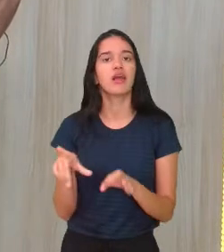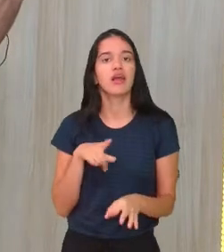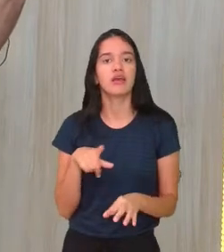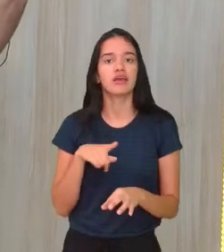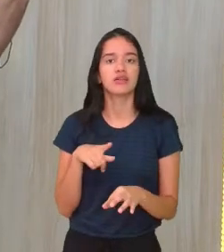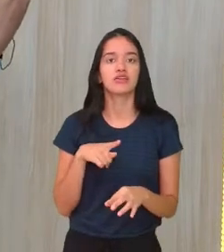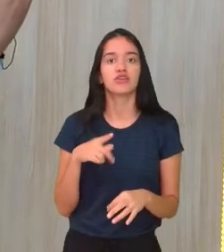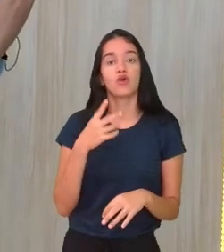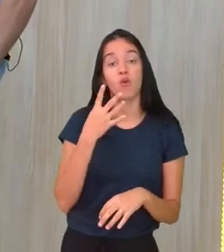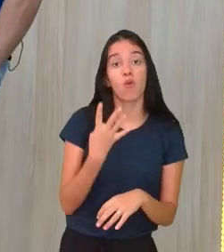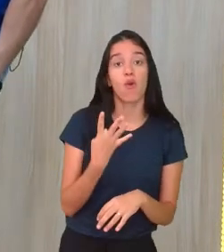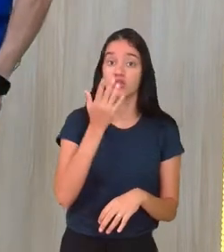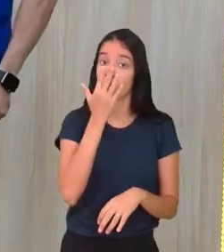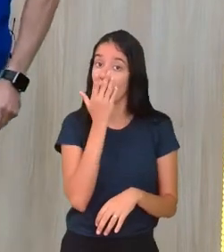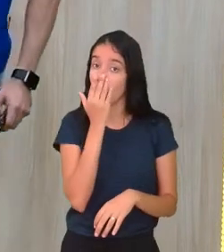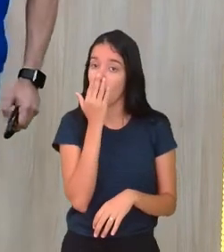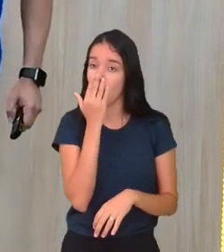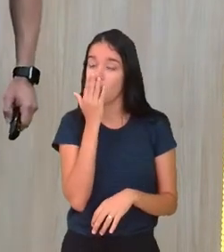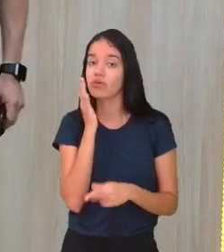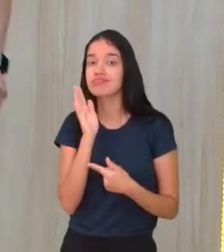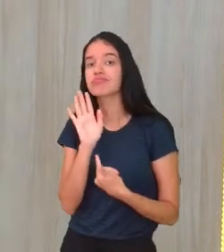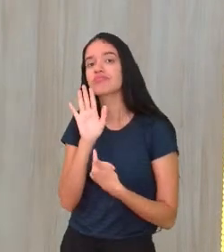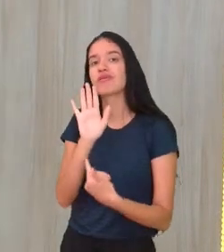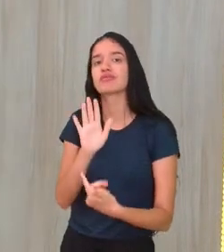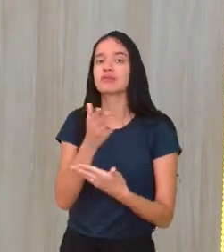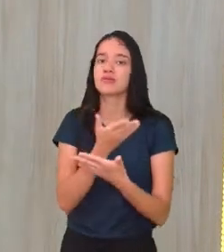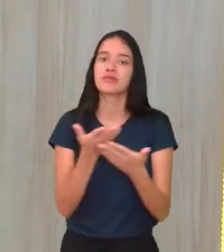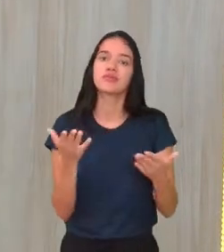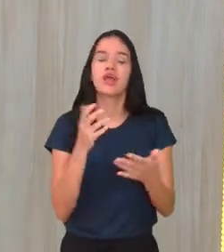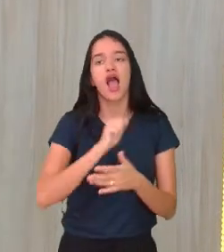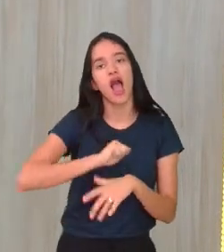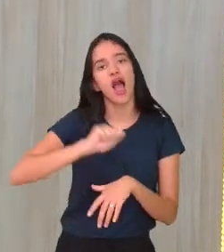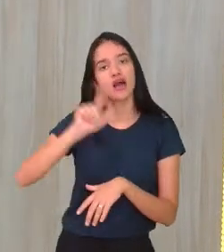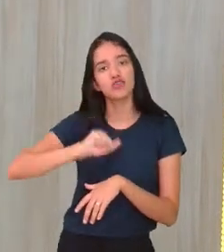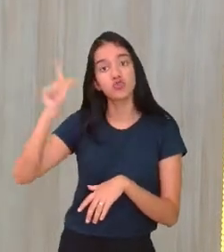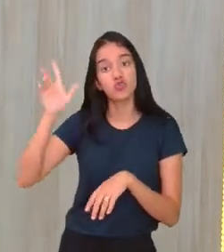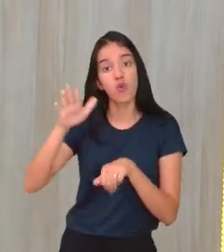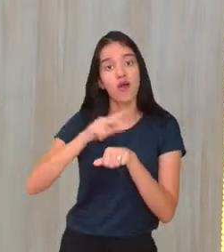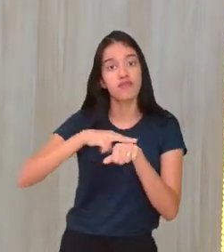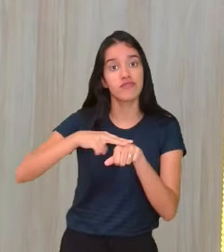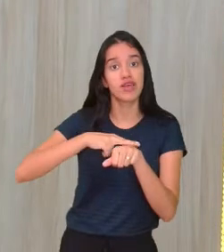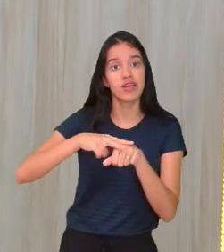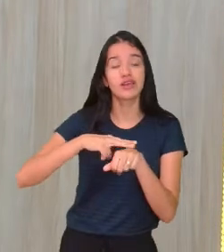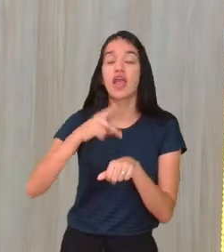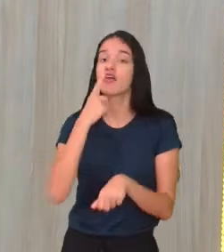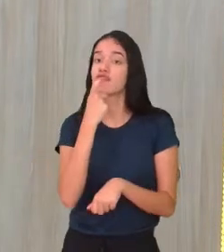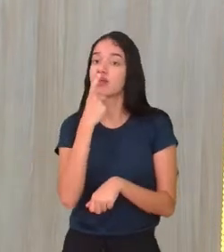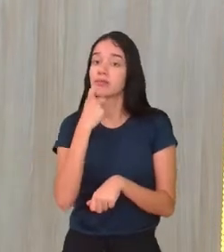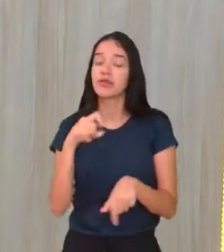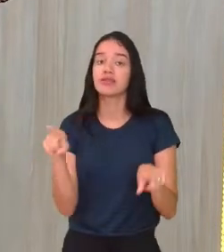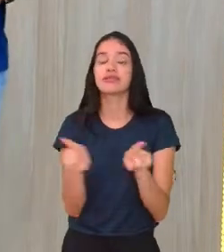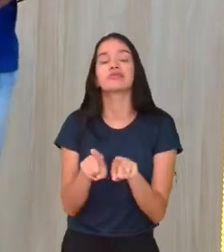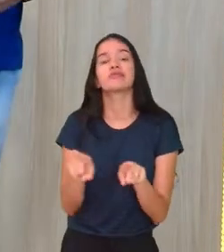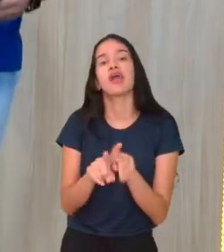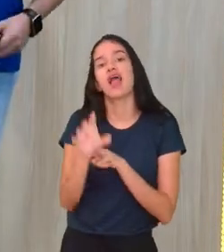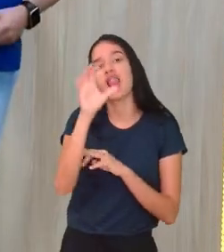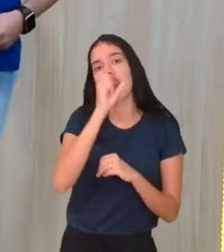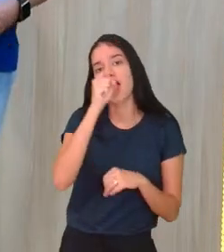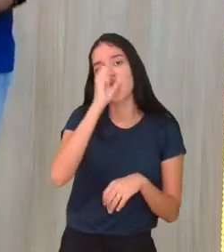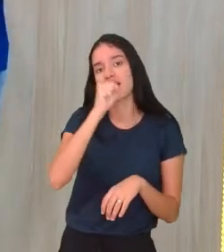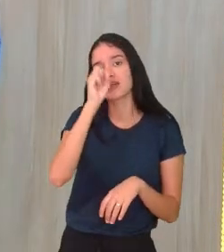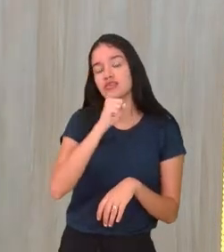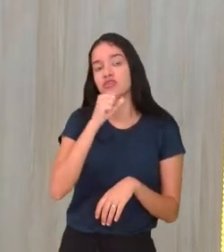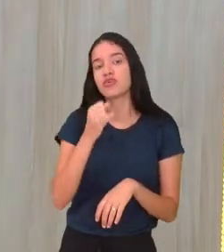tenho 4 cores ali destacadas para vocês: azul, verde, vermelho e laranja.